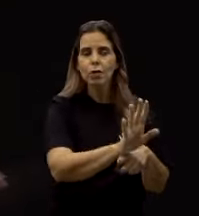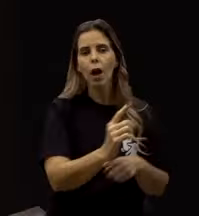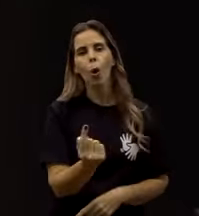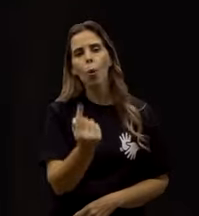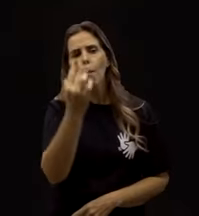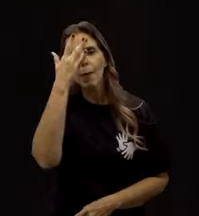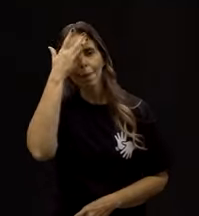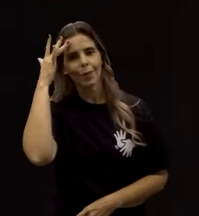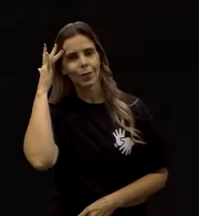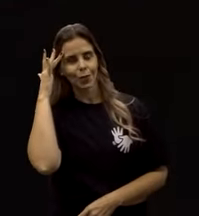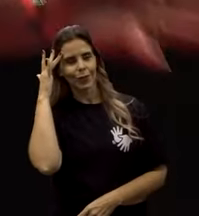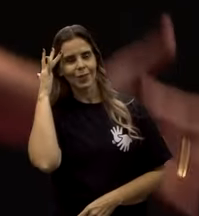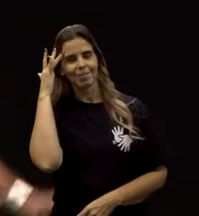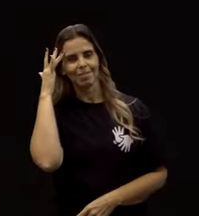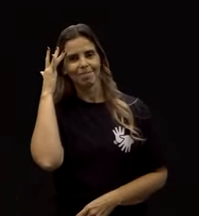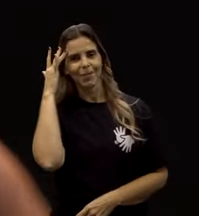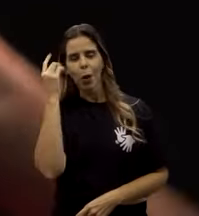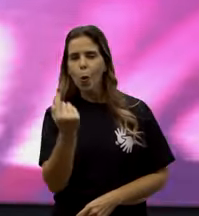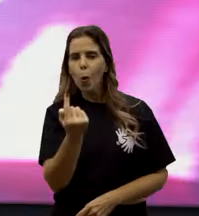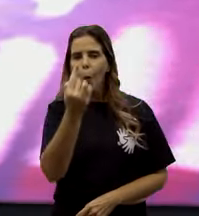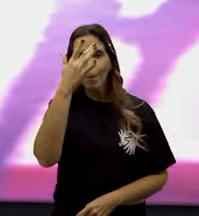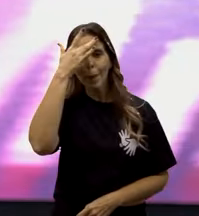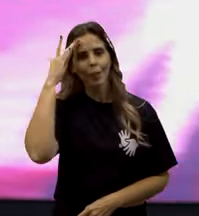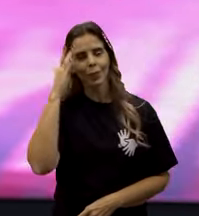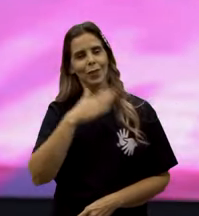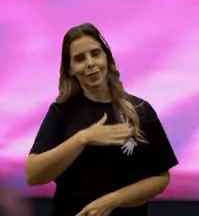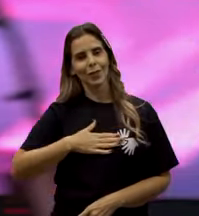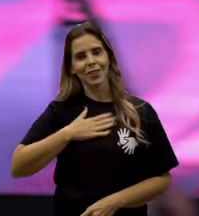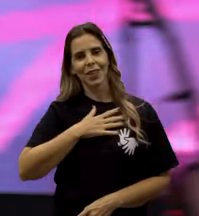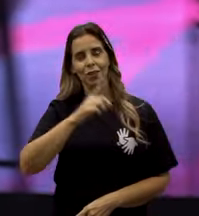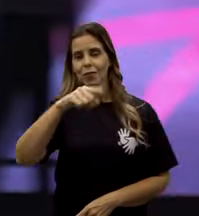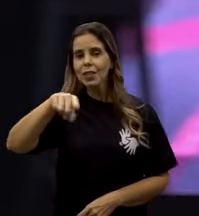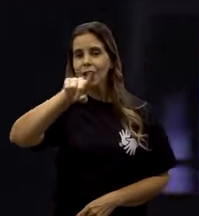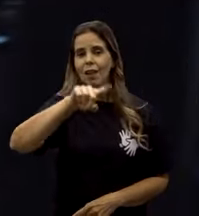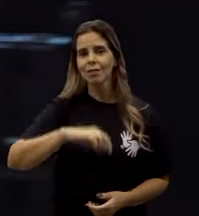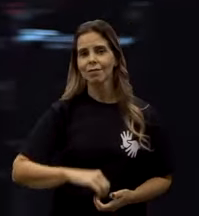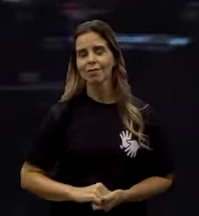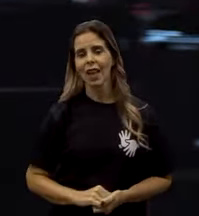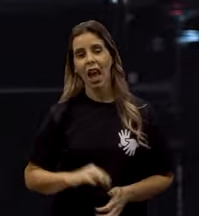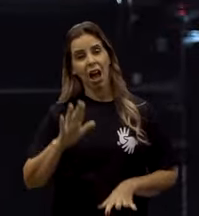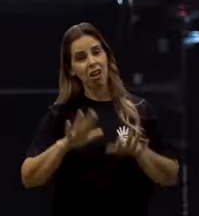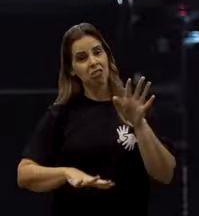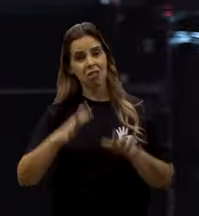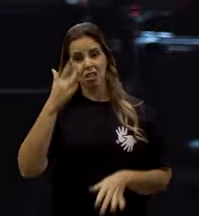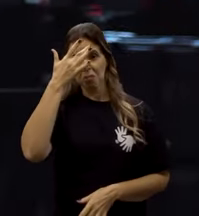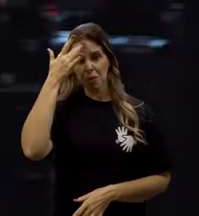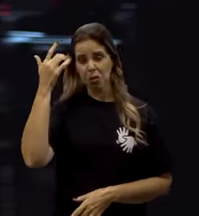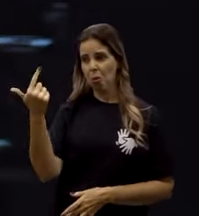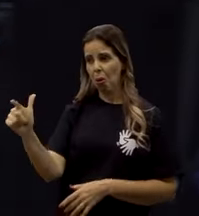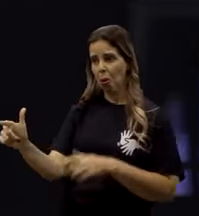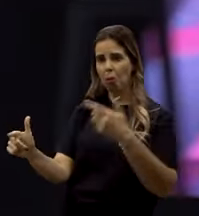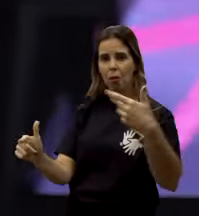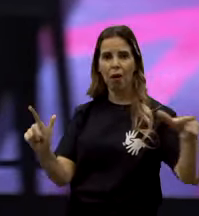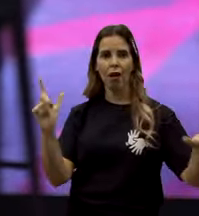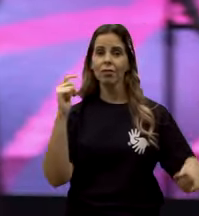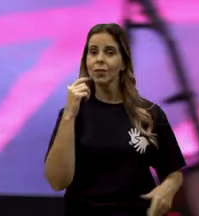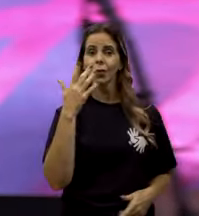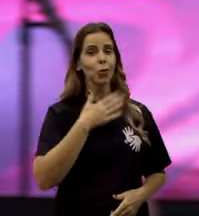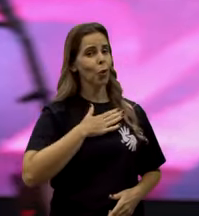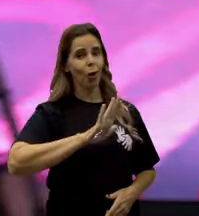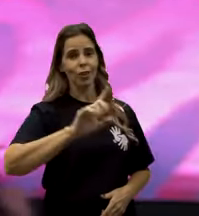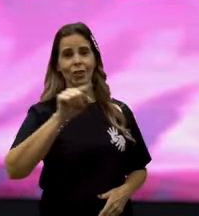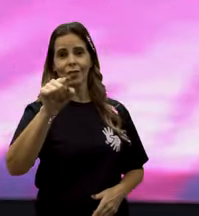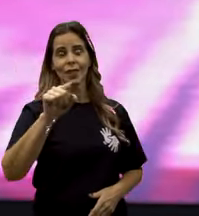não é para todo mundo mas é para alguém olha para teu irmão diga assim Nem todo mundo vai gostar de você mas alguém gosta alguém foi chamado para isso Alguém